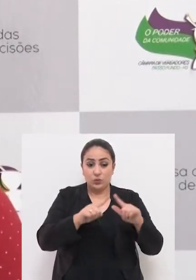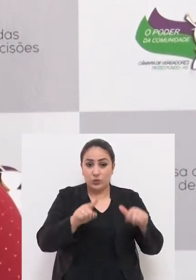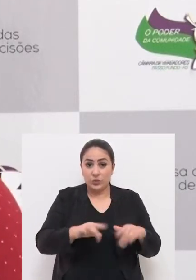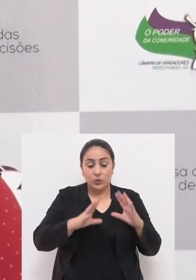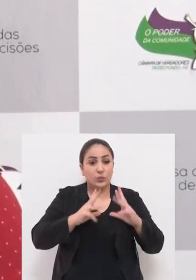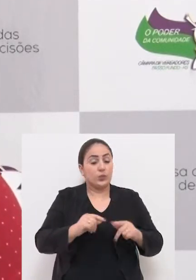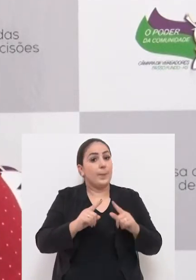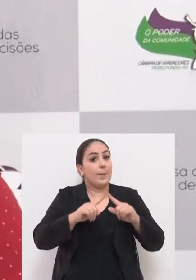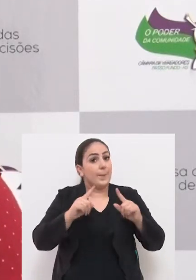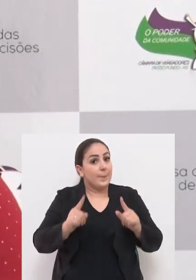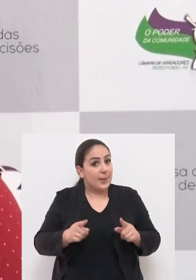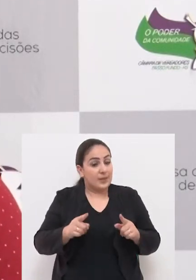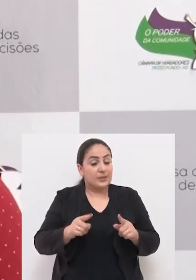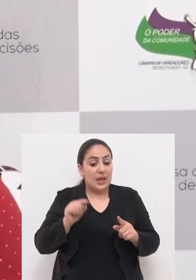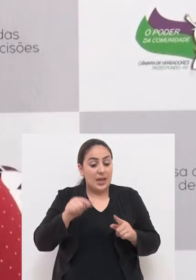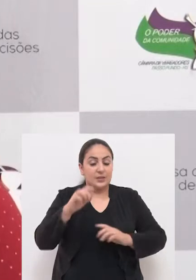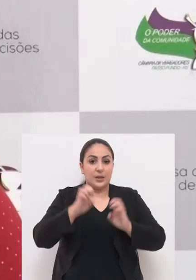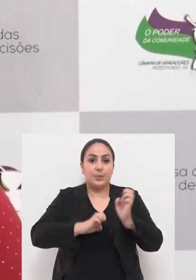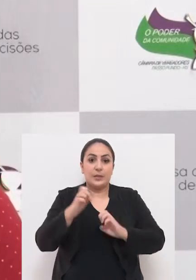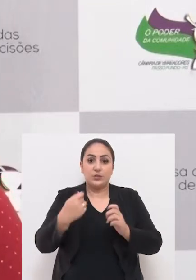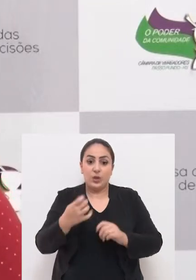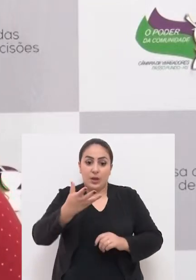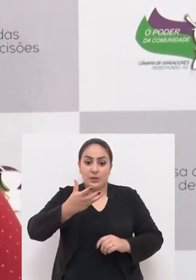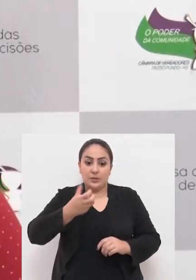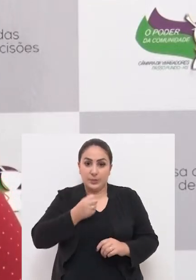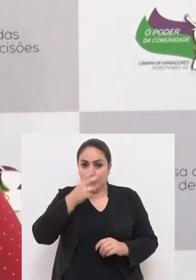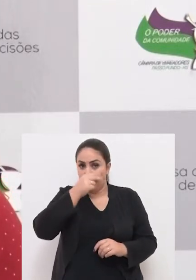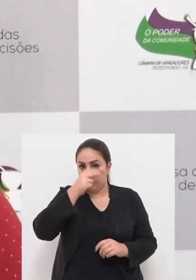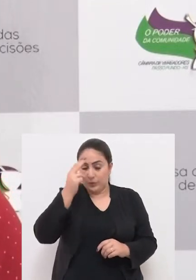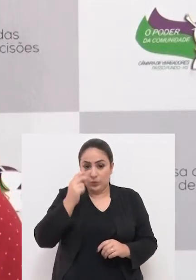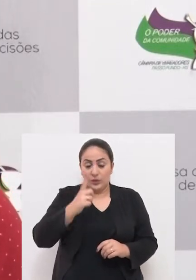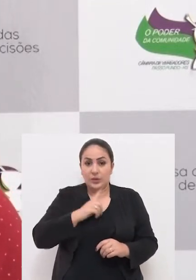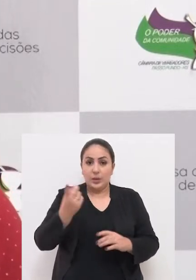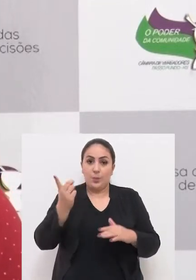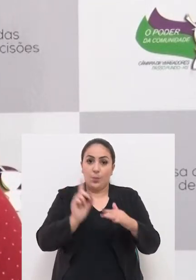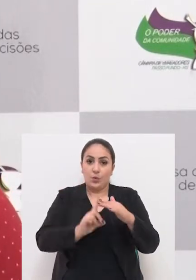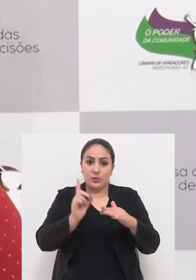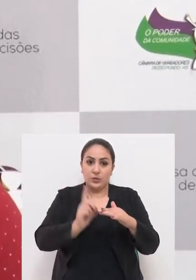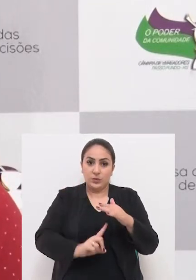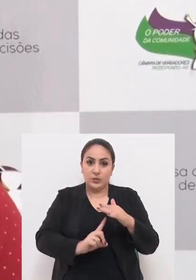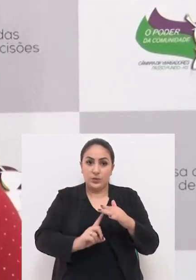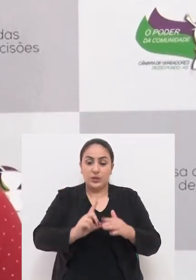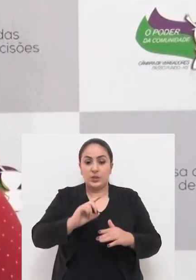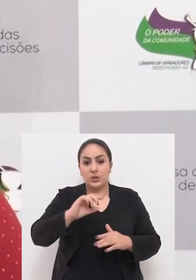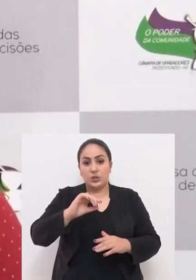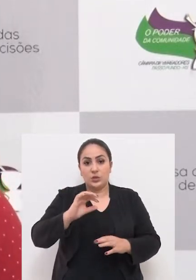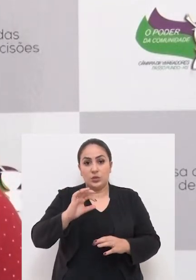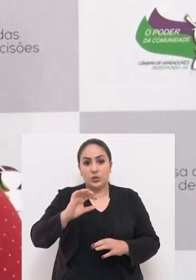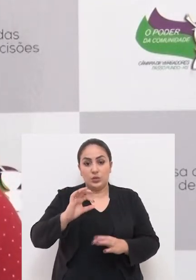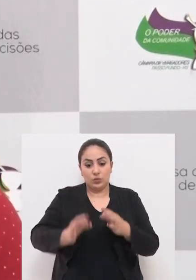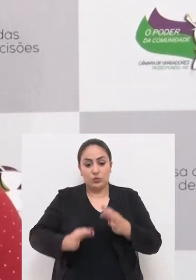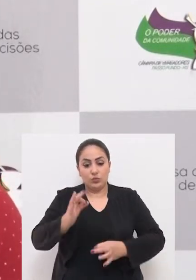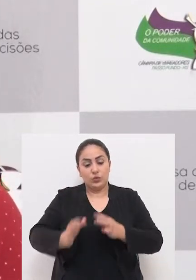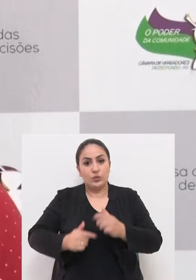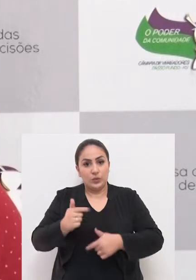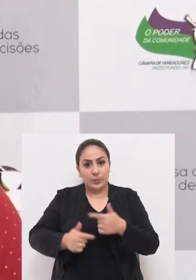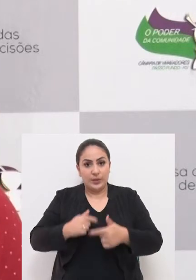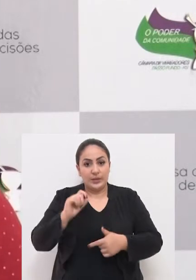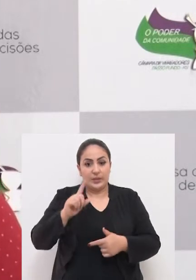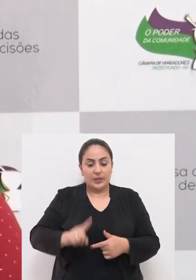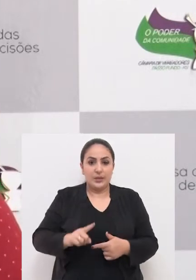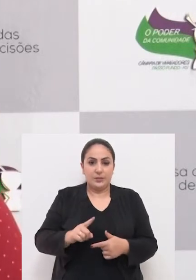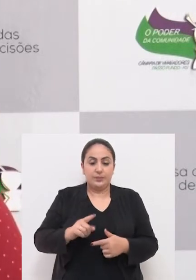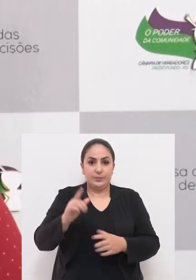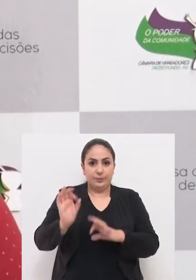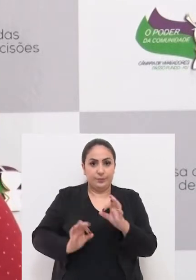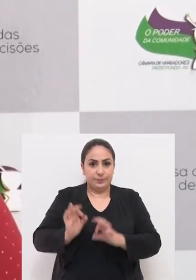situação. Entretanto, o que essa empresa tinha para receber da prefeitura, que foi depositada em juízo na